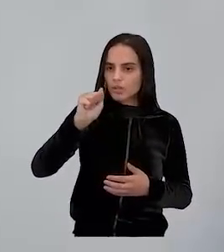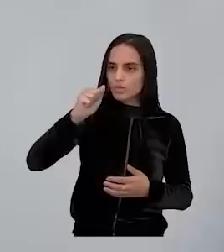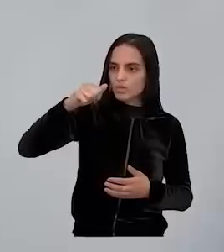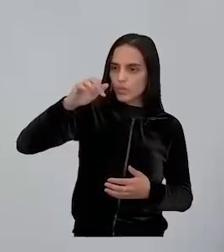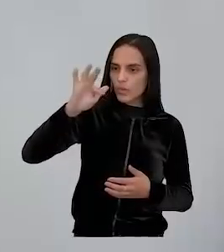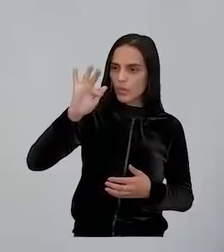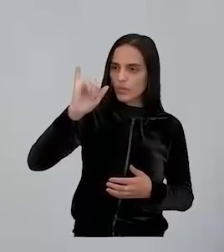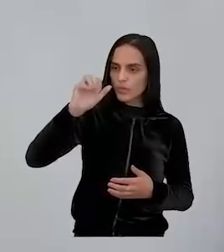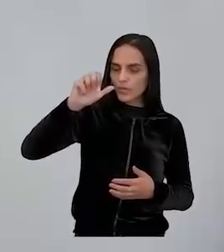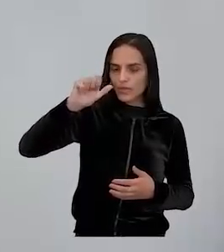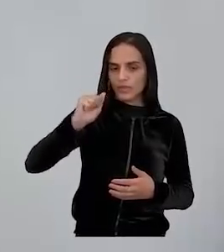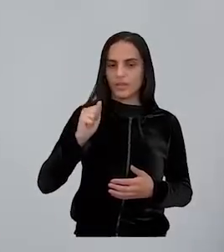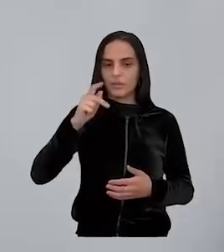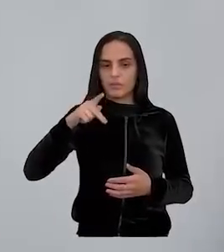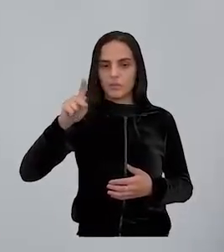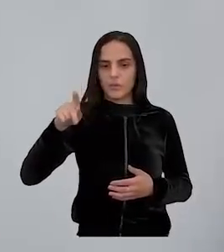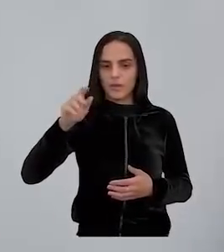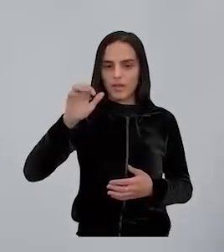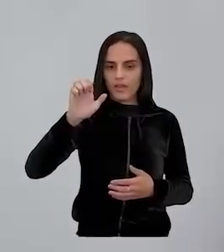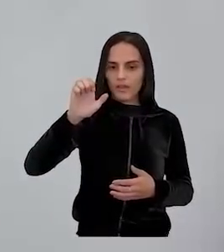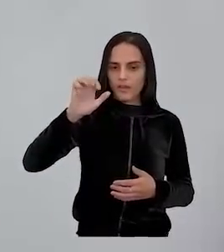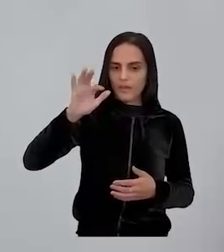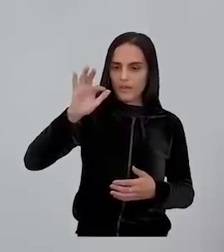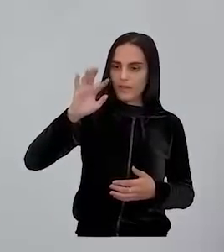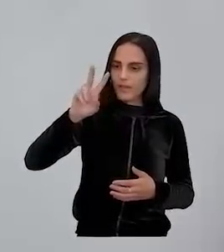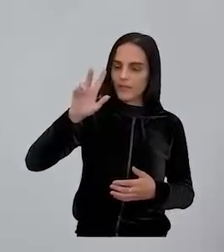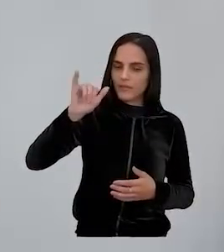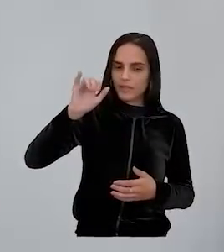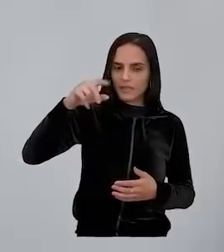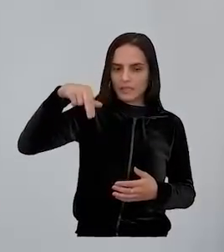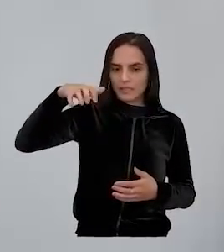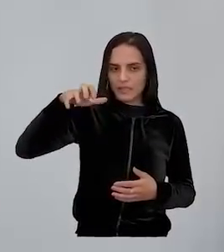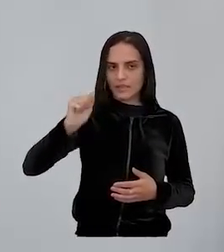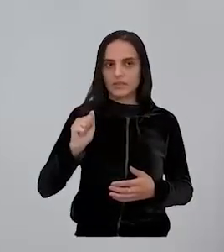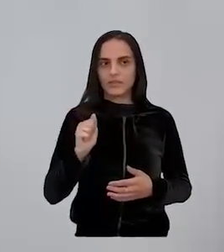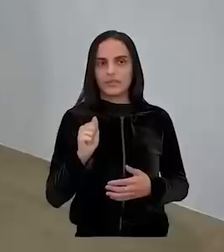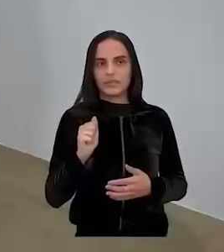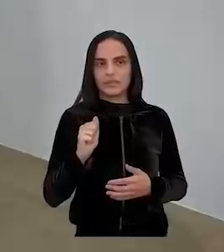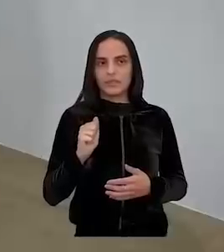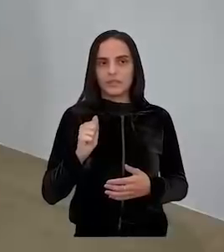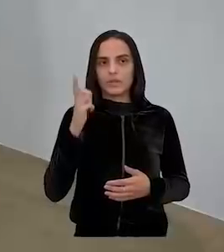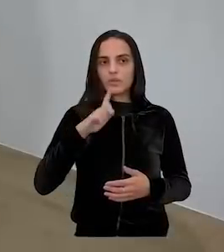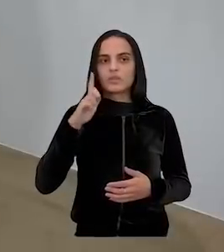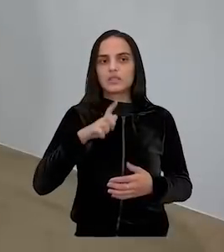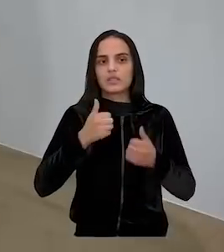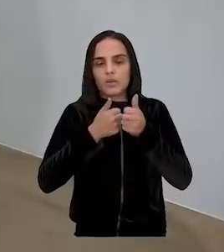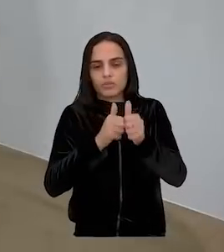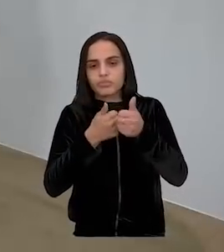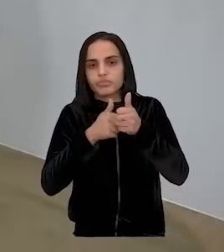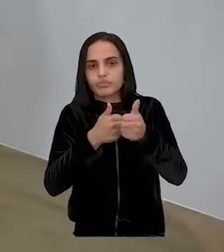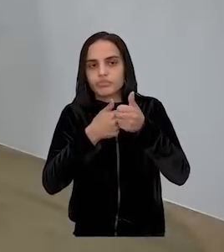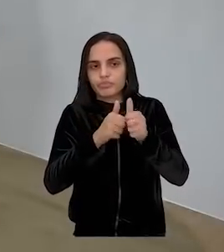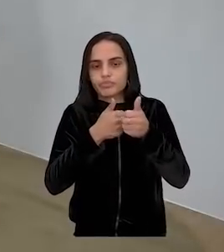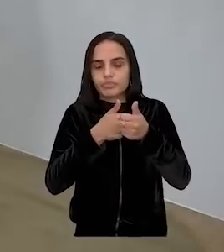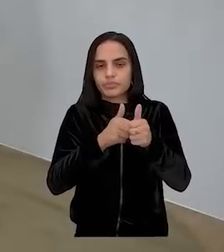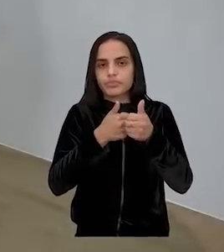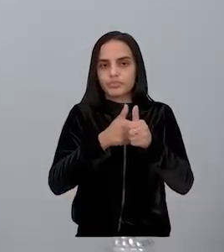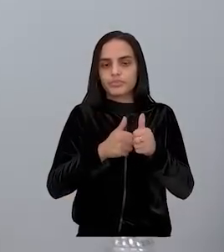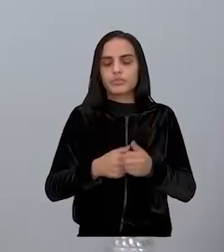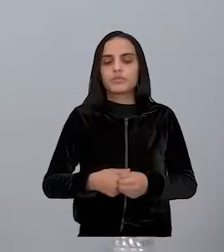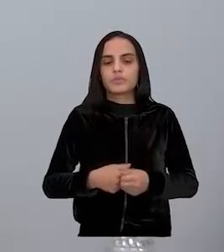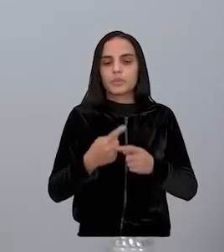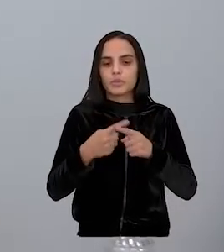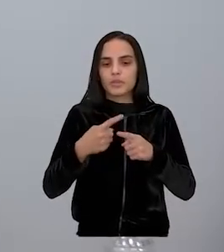Proivone colocou assim, para conseguir seguidores. Por que conseguir seguidores? Por quê? Vamos fazendo perguntas. Isso mesmo, tá?